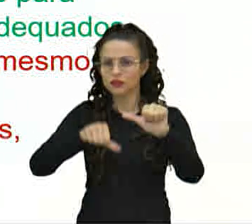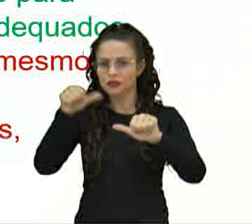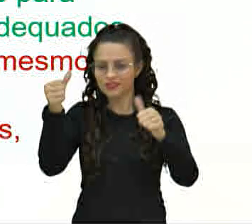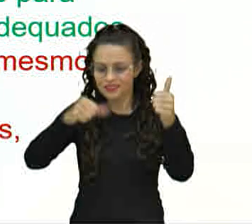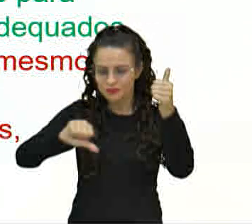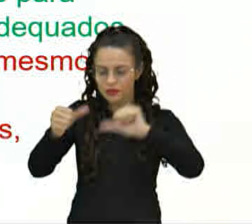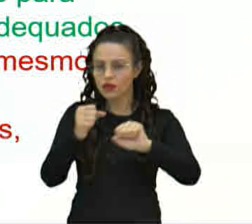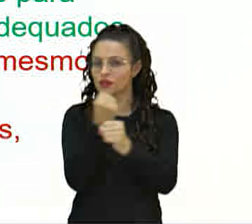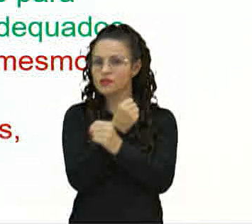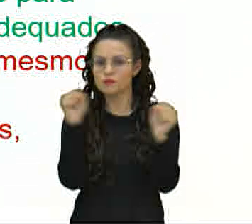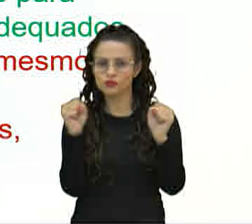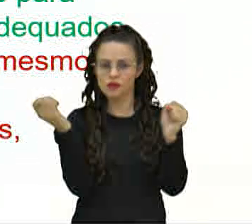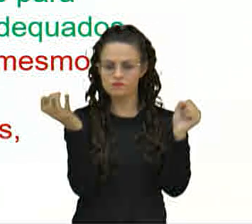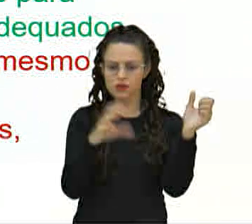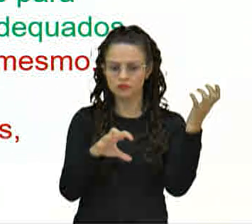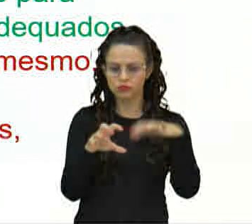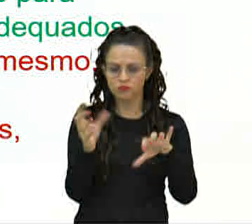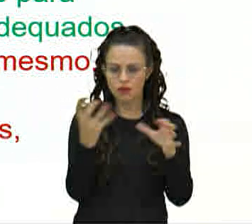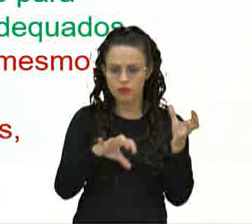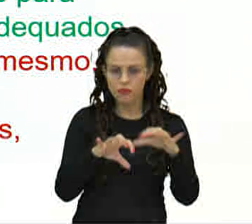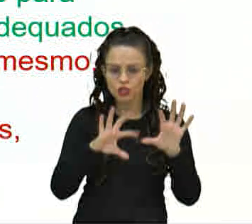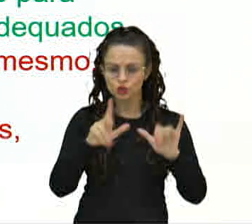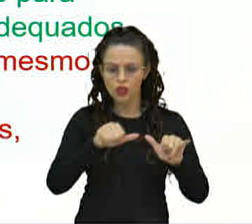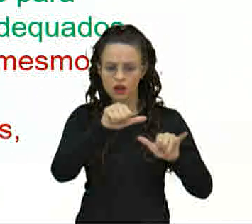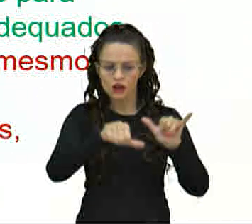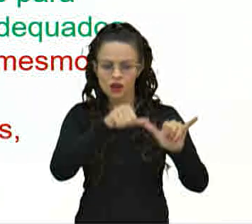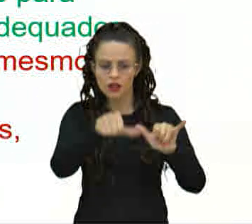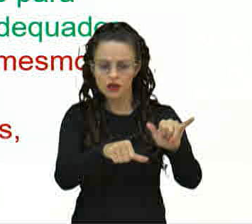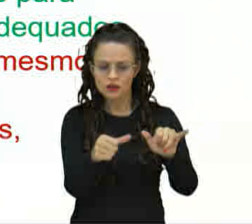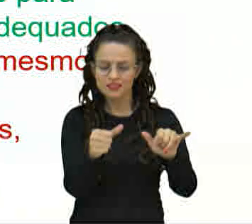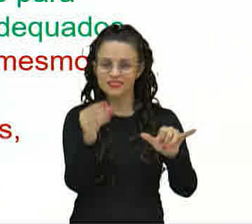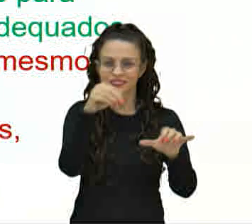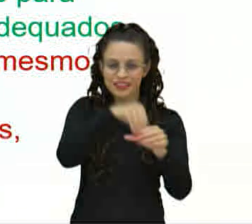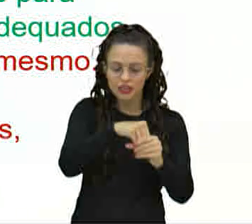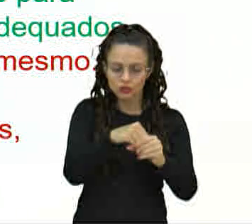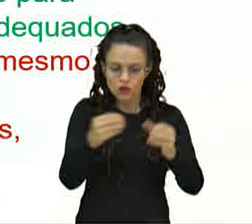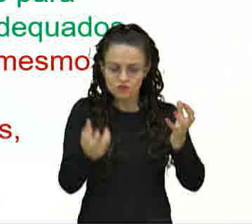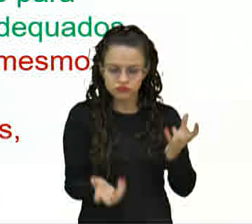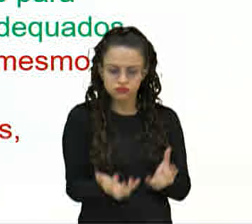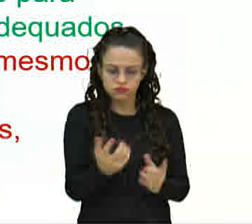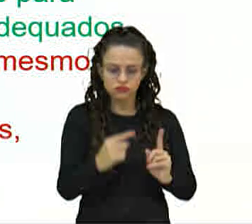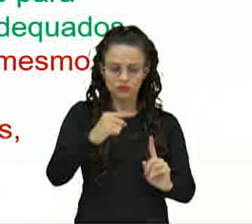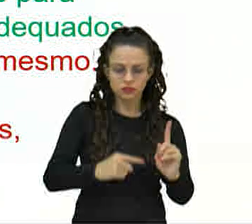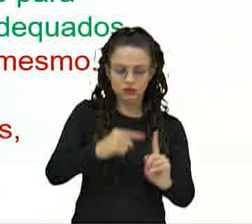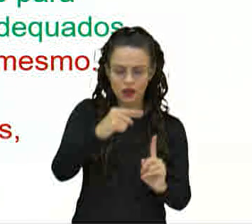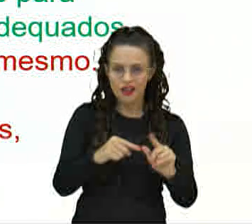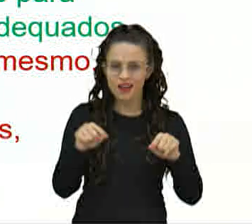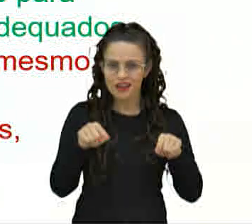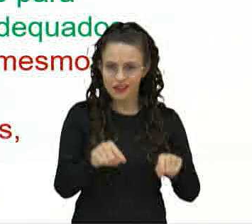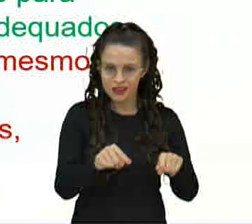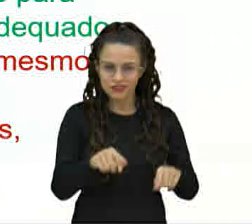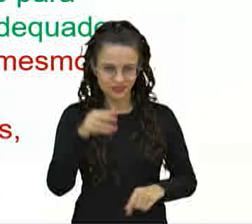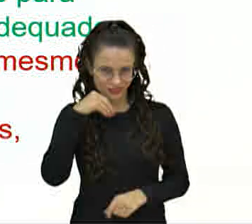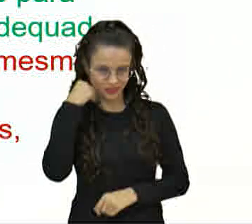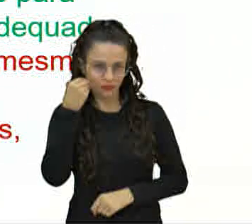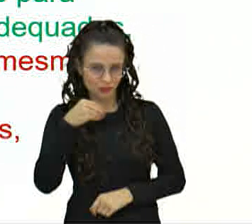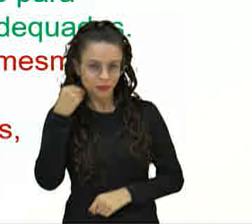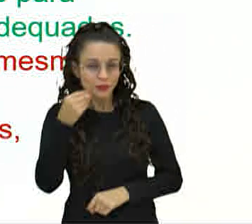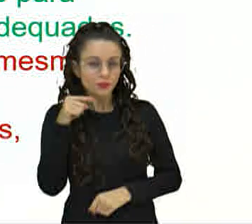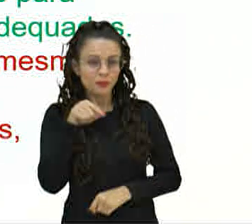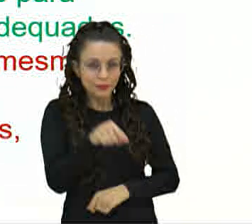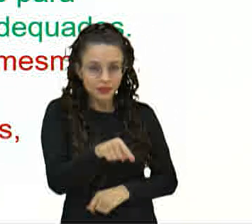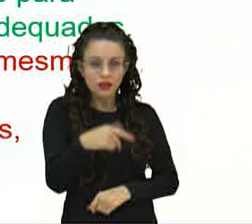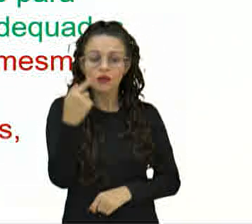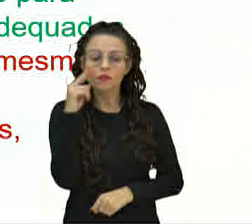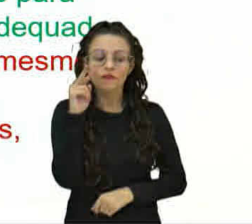a gente coloque todas elas para funcionar dentro de um calorímetro, que é a maneira como a gente faz experimental